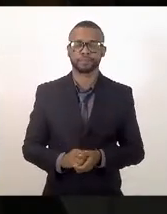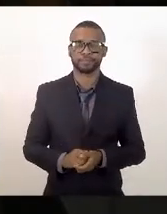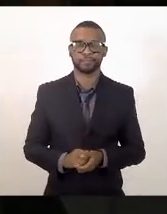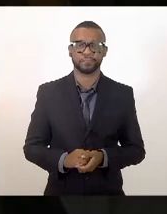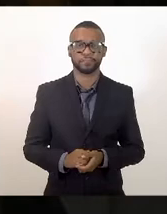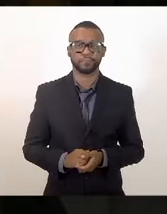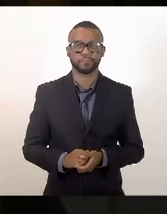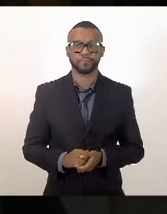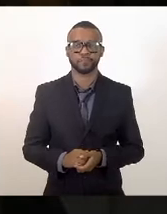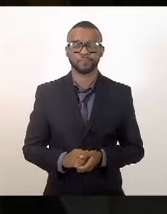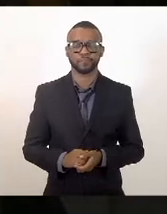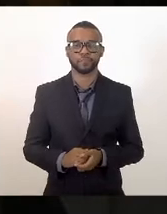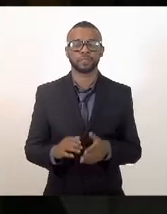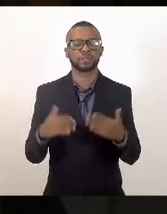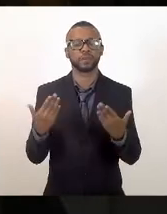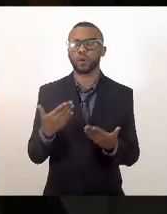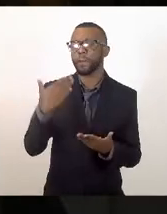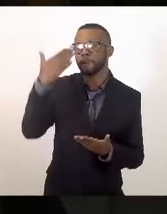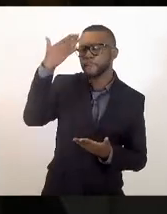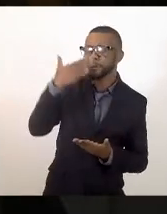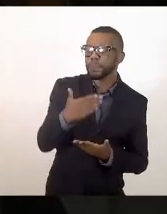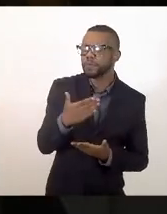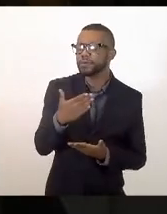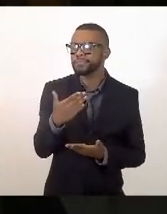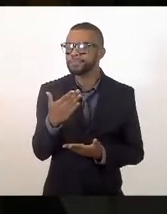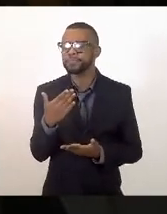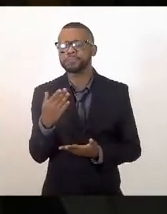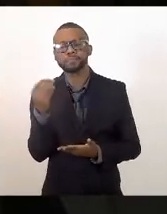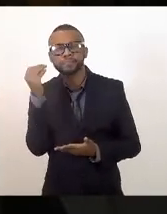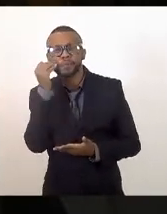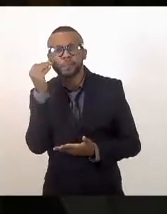Então, o que eu verifico é que